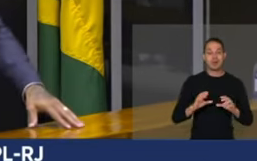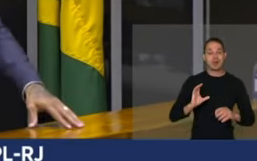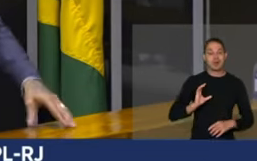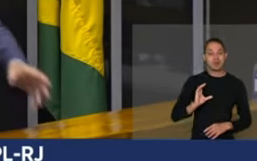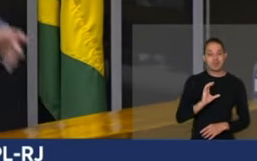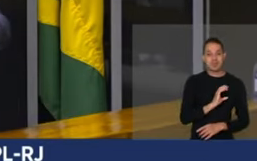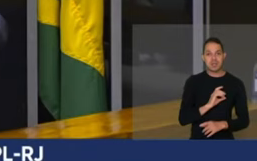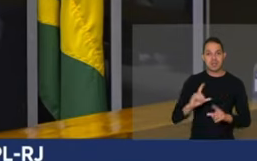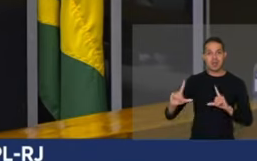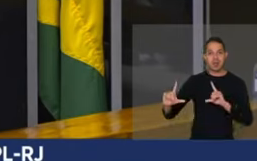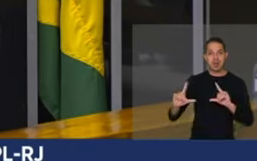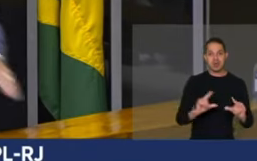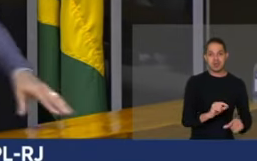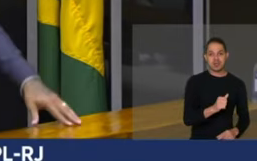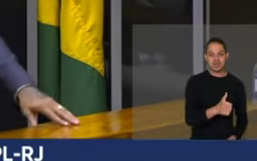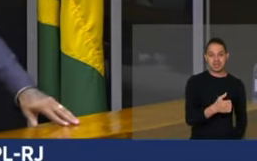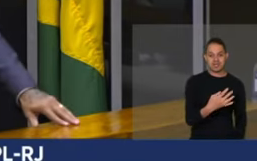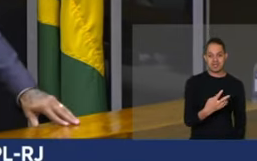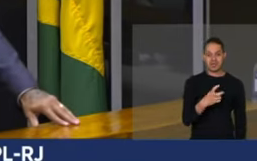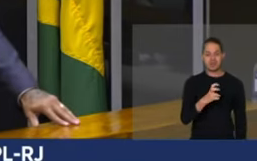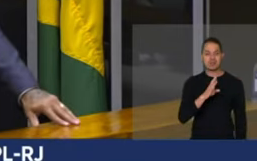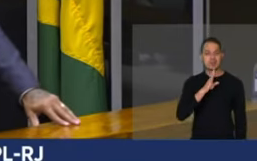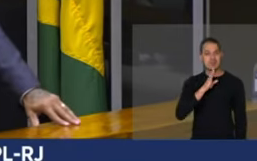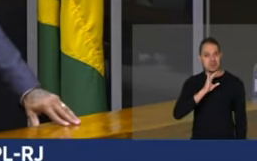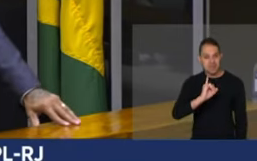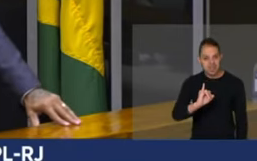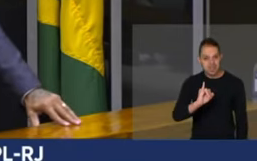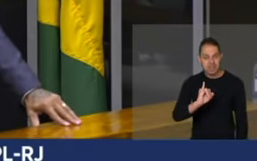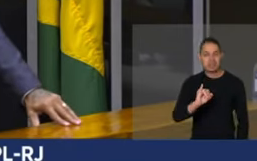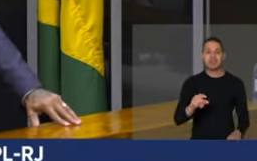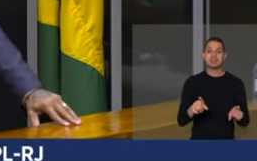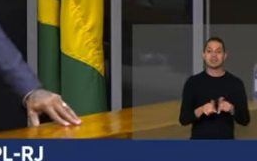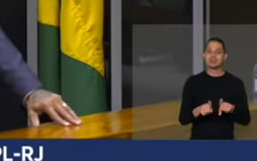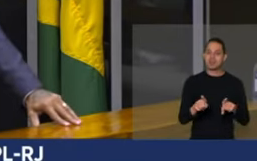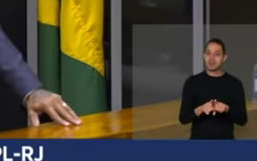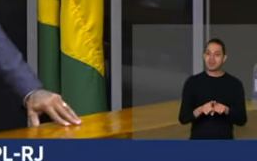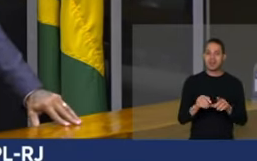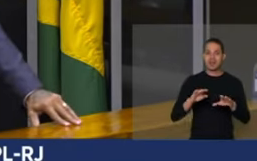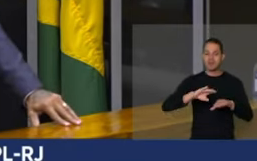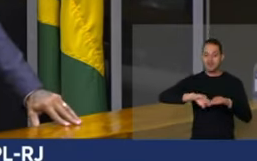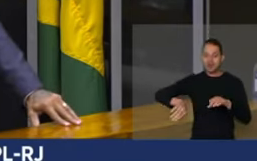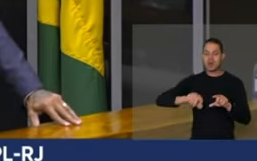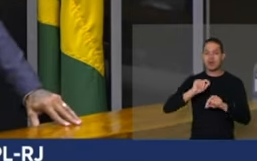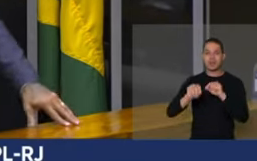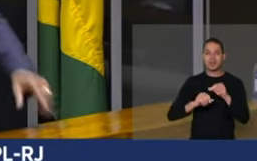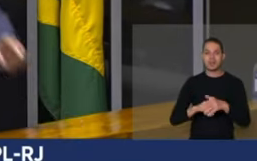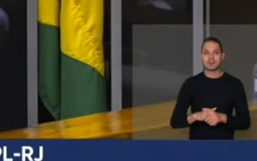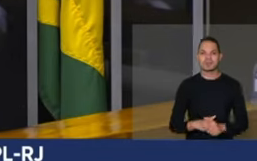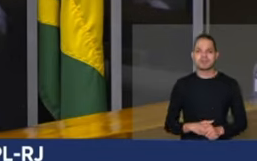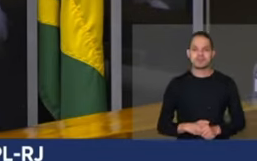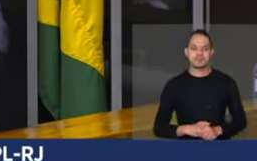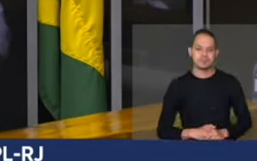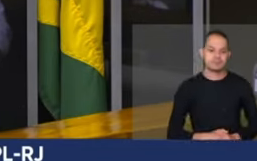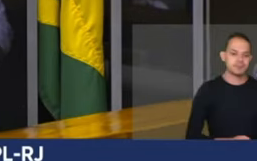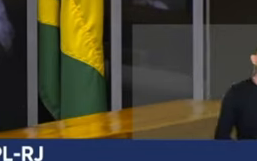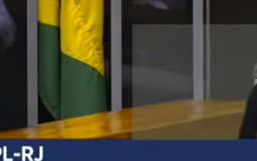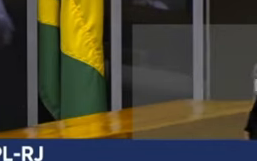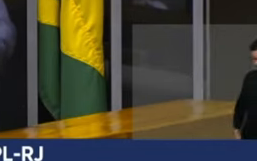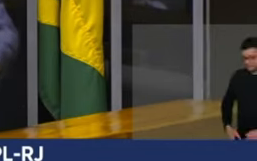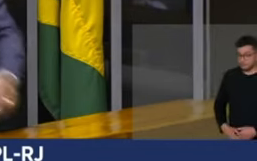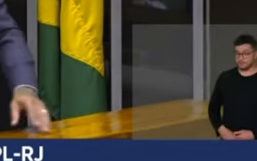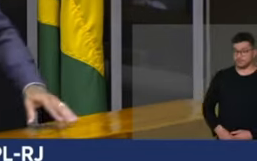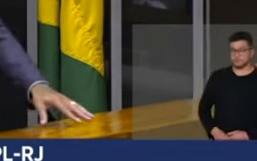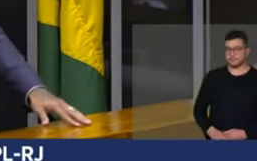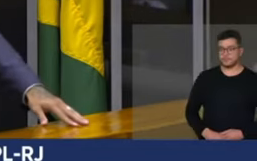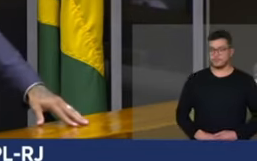para 145 bilhões, também deixa fora do teto de gastos 23 bilhões